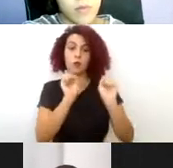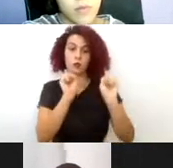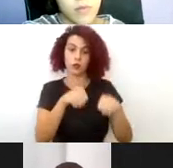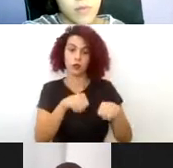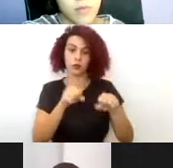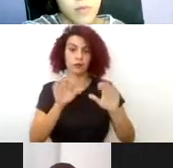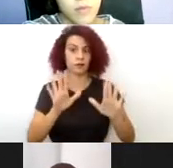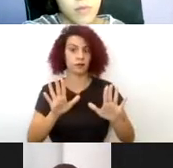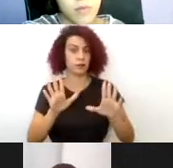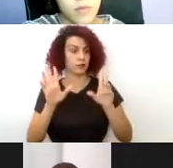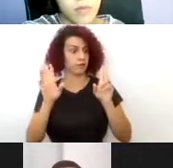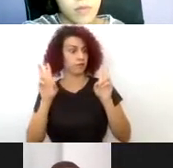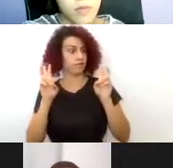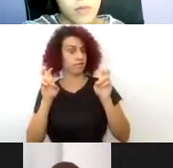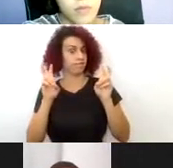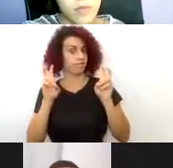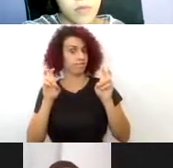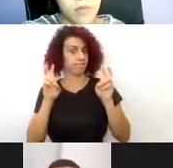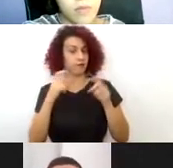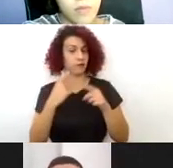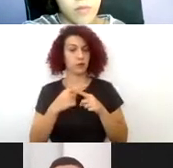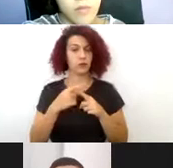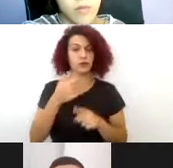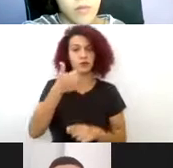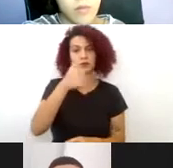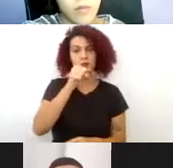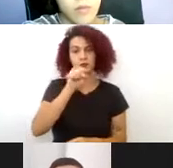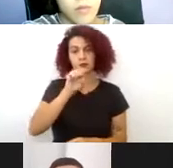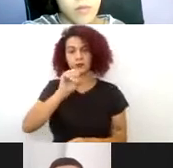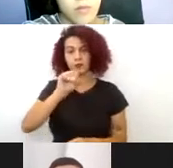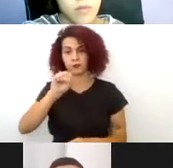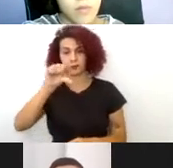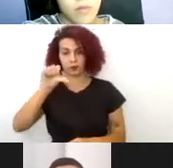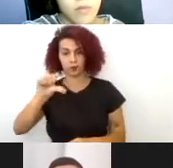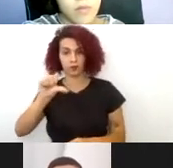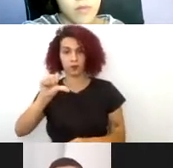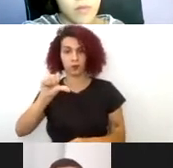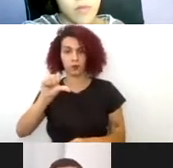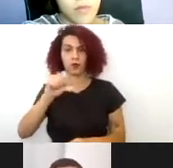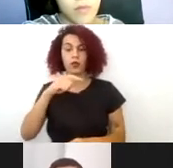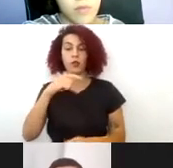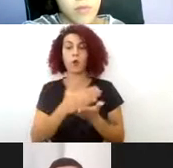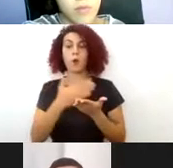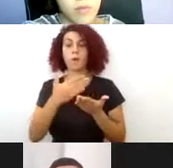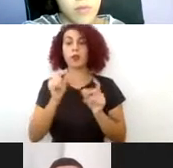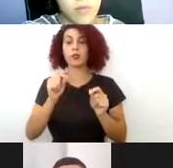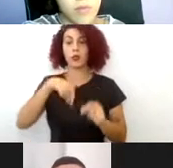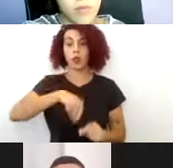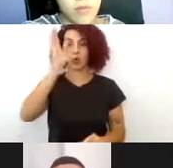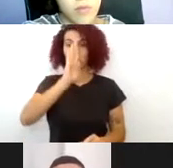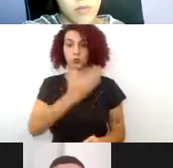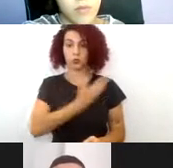muitas porque n889 quando nós vamos ser declarados é república o